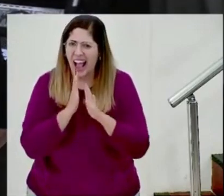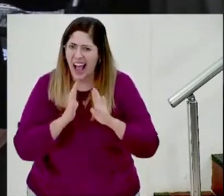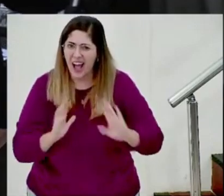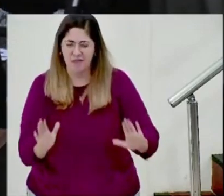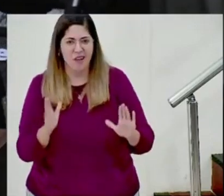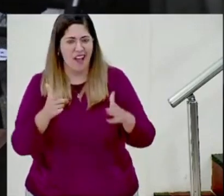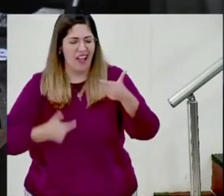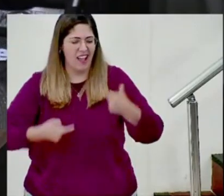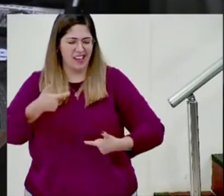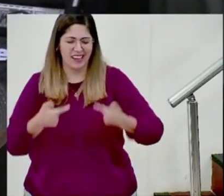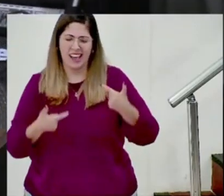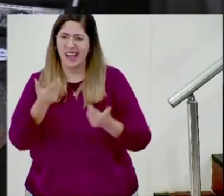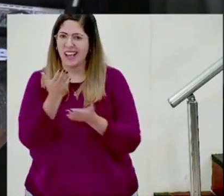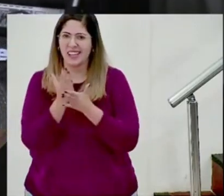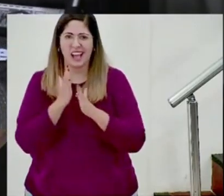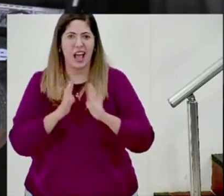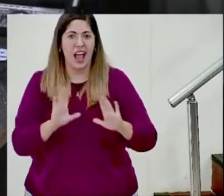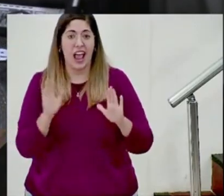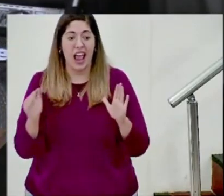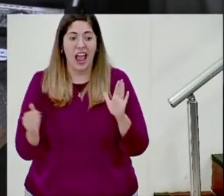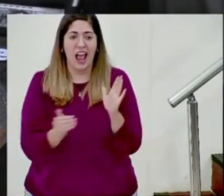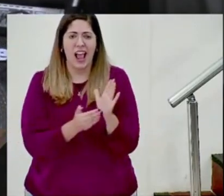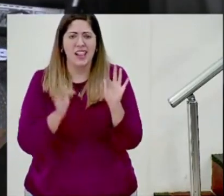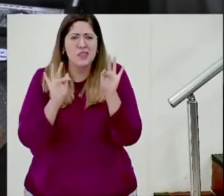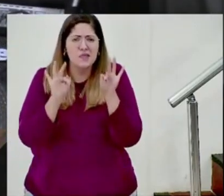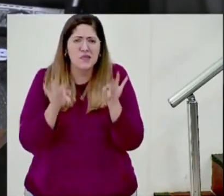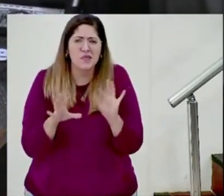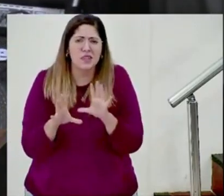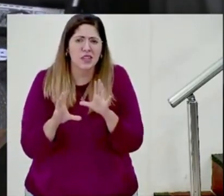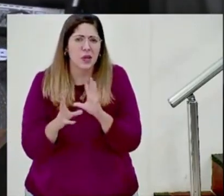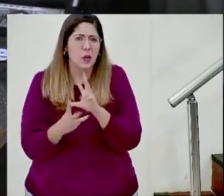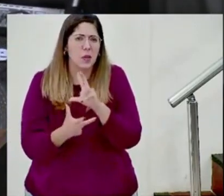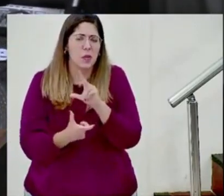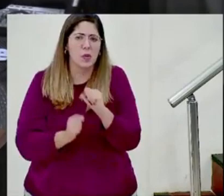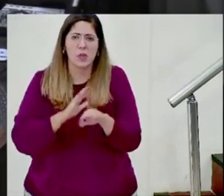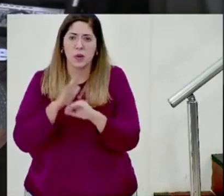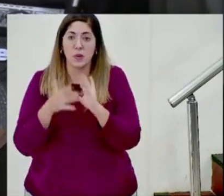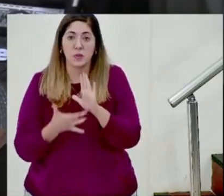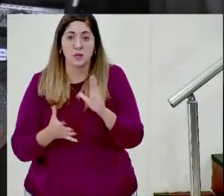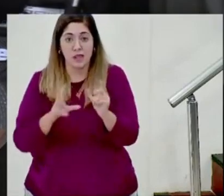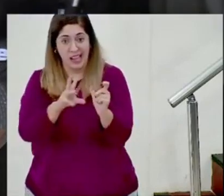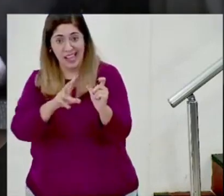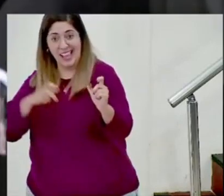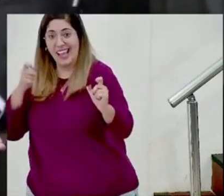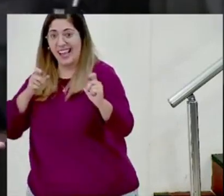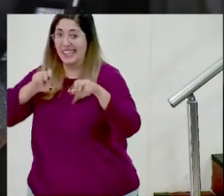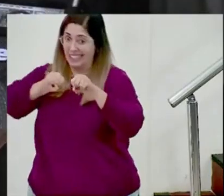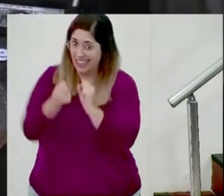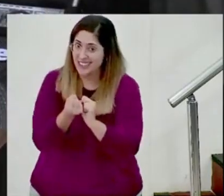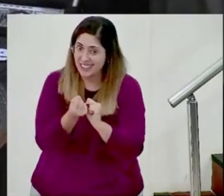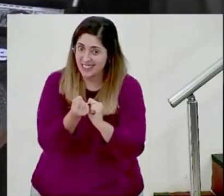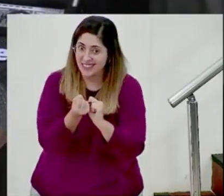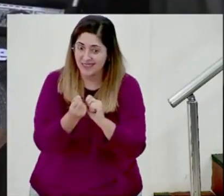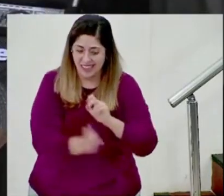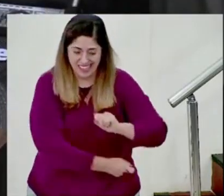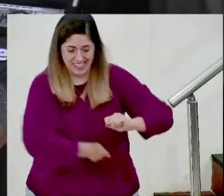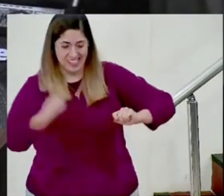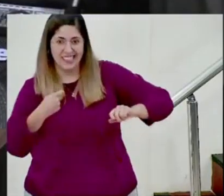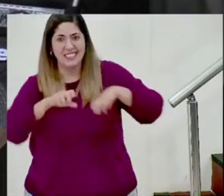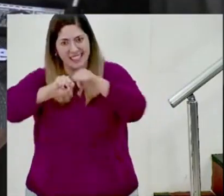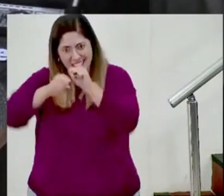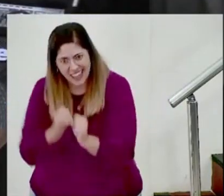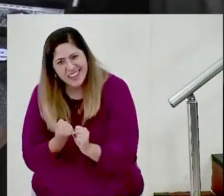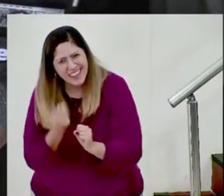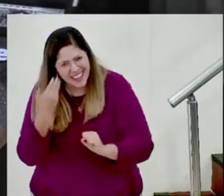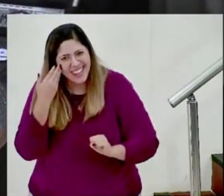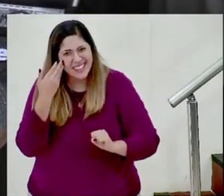os confins do mundo. Ele quebra o arco e despedaça a lança. Você sabe que a guerra de Senaqueribe era feita com arco, era feita